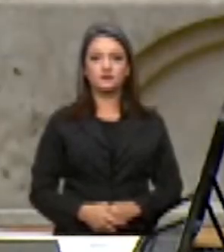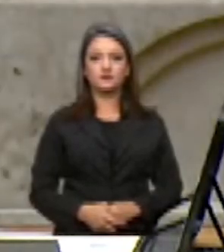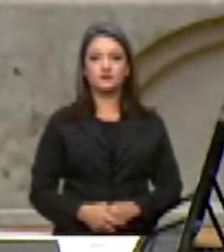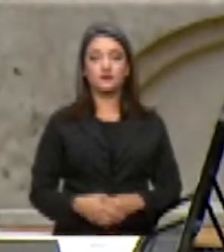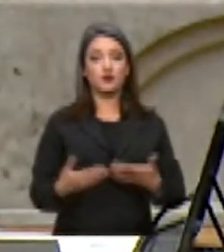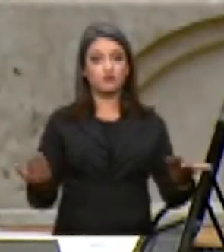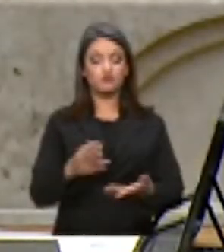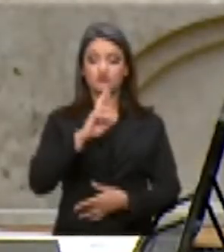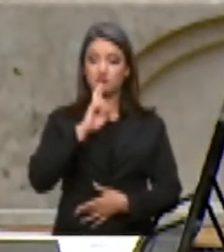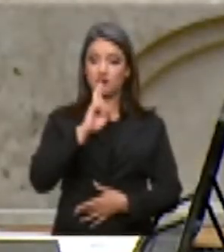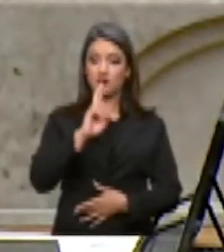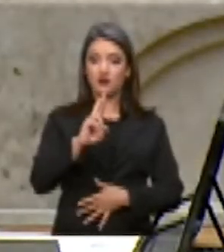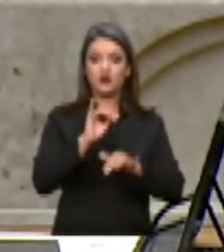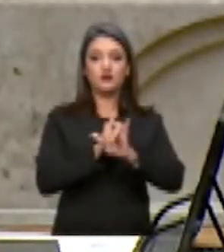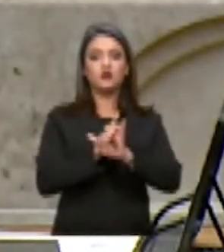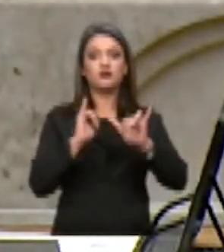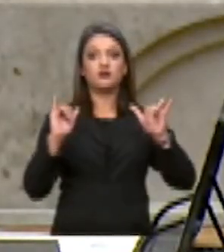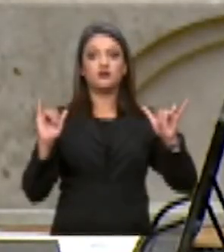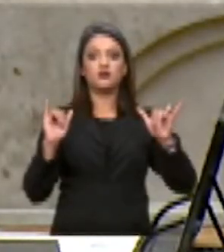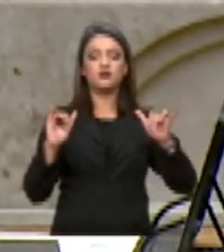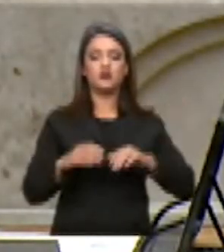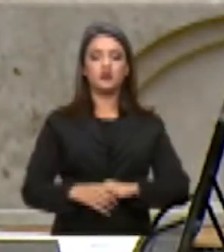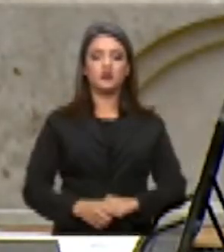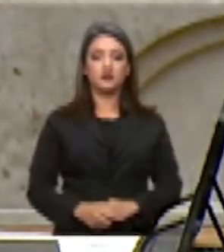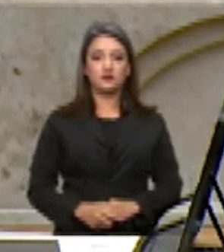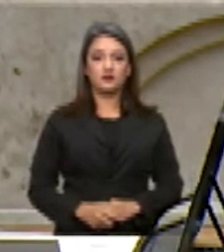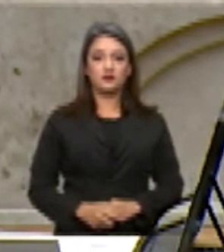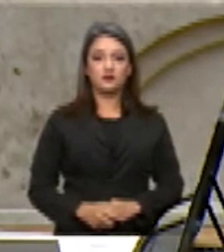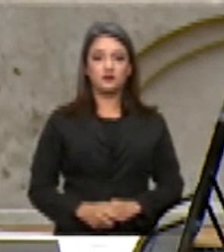Eu proclamo o resultado.